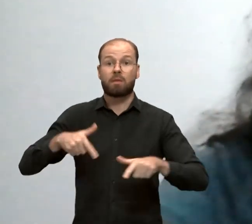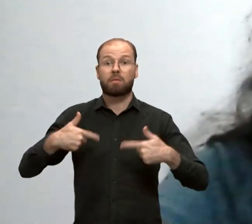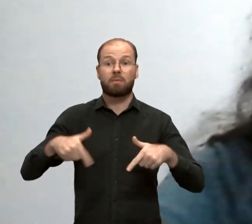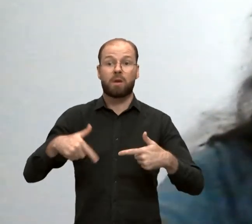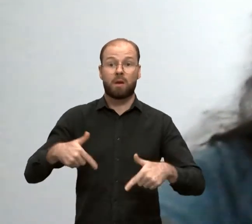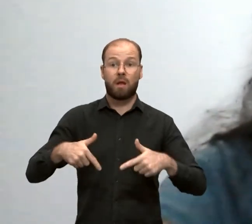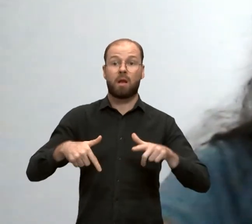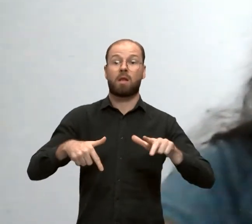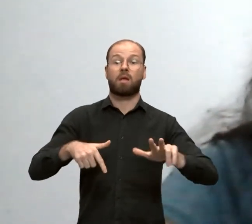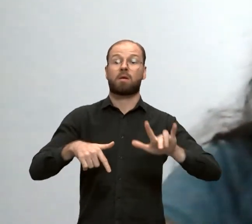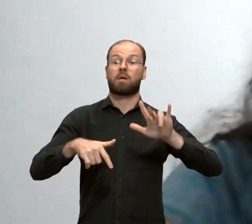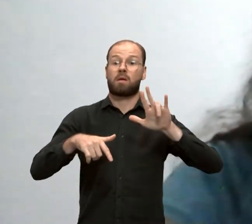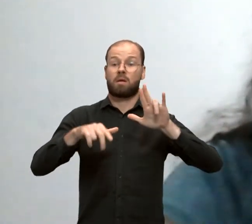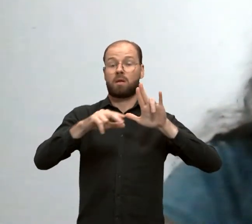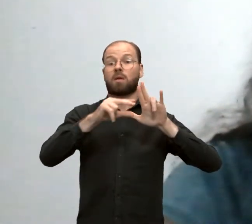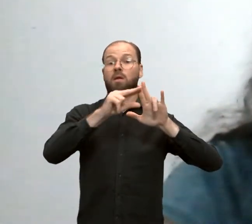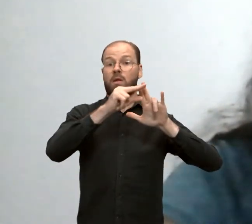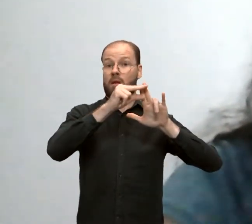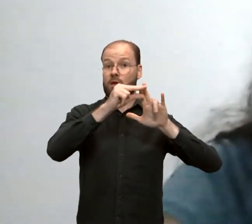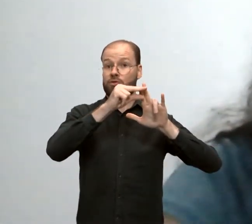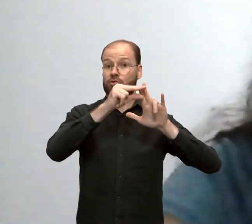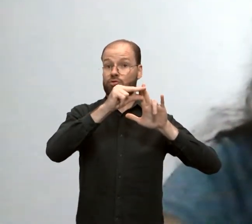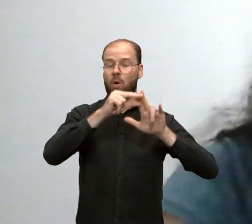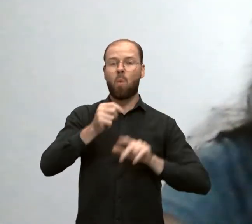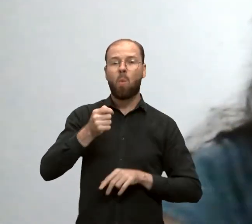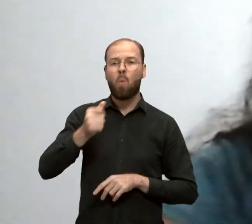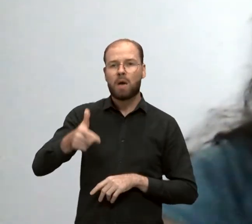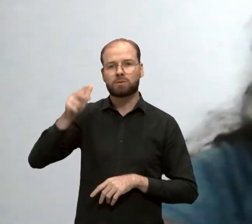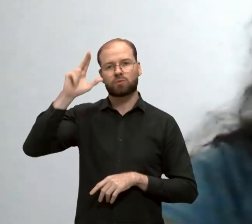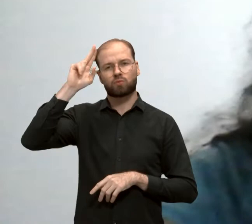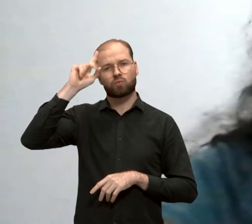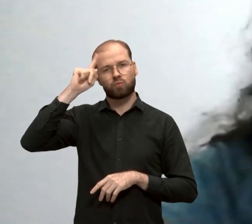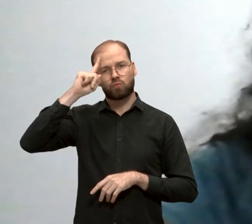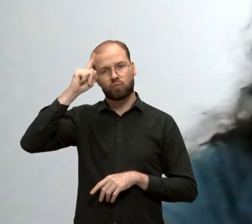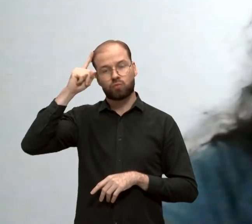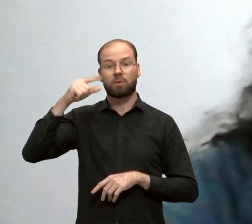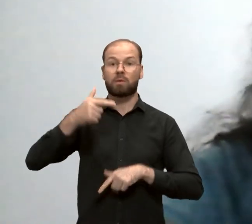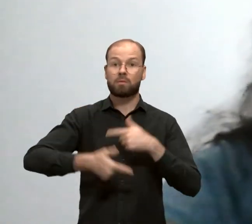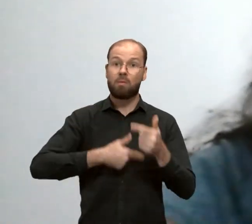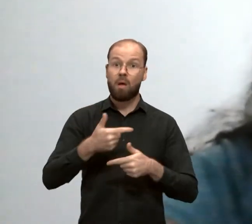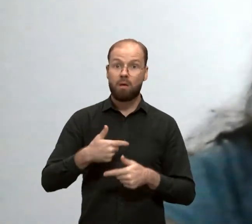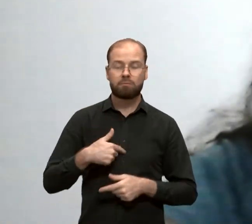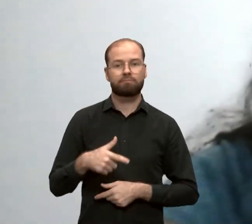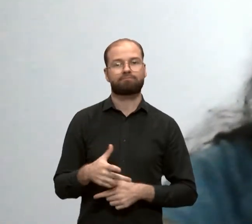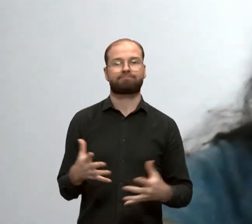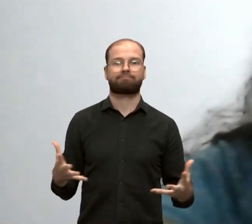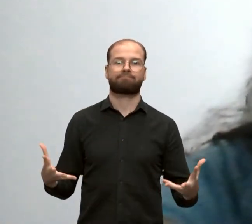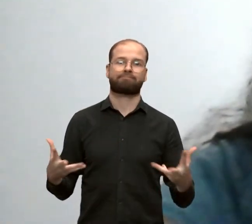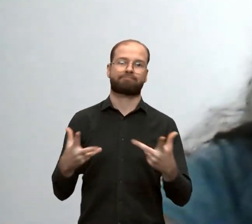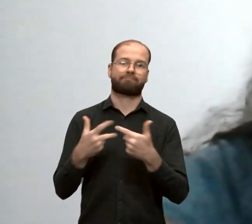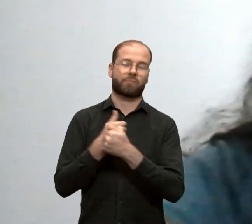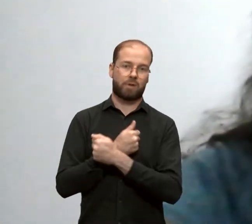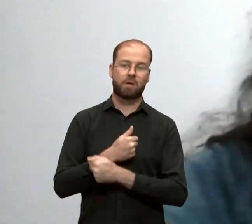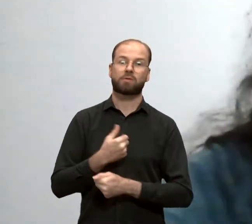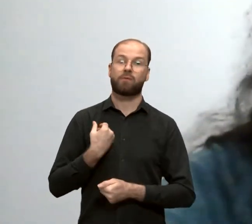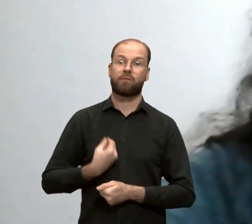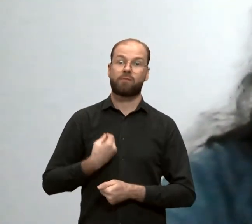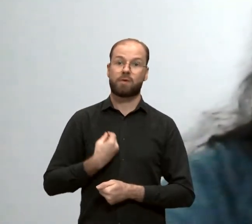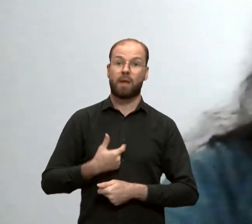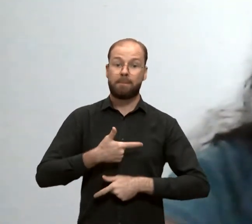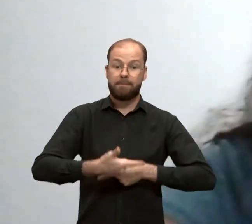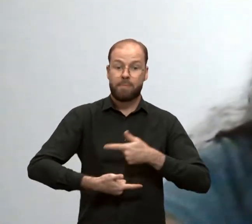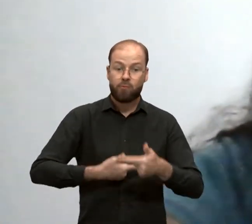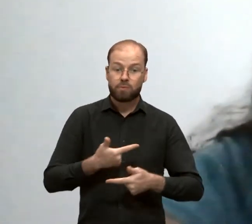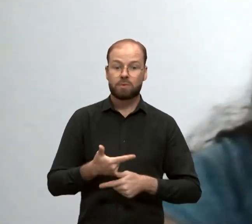ter um exemplo. E trabalhar aqui na França, eu achei fantástico. A vida profissional, que jeito que é o